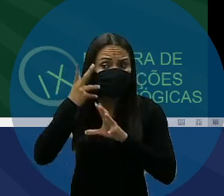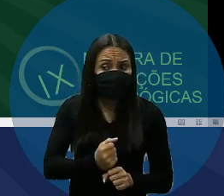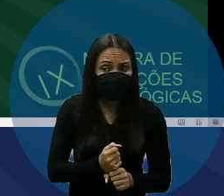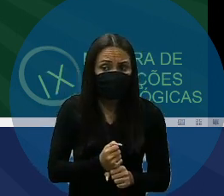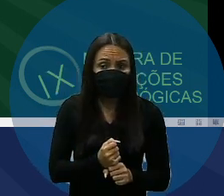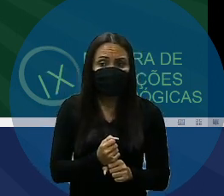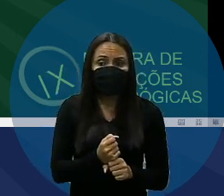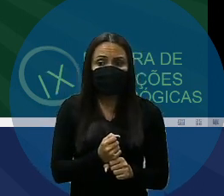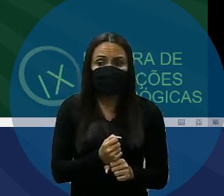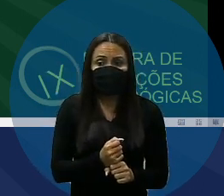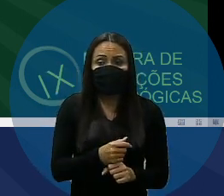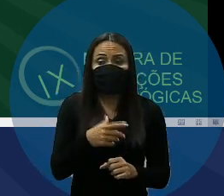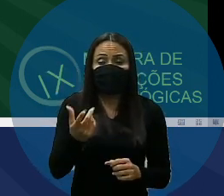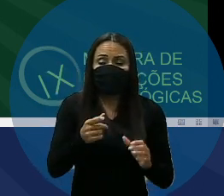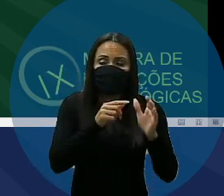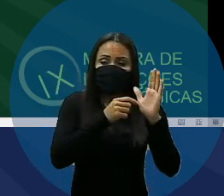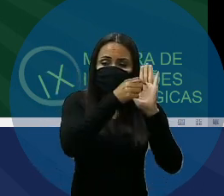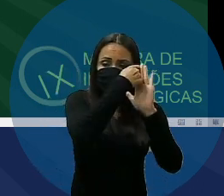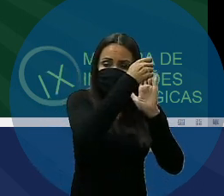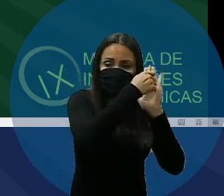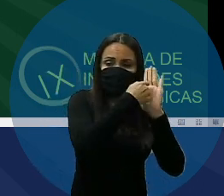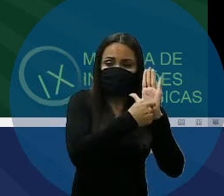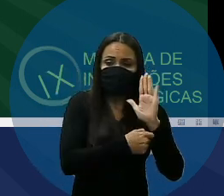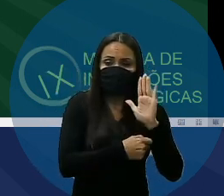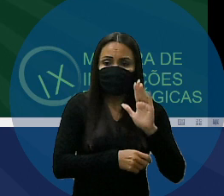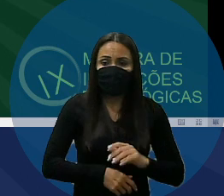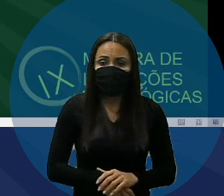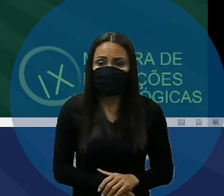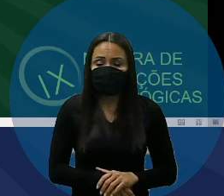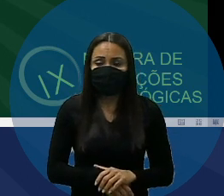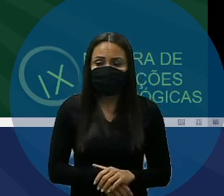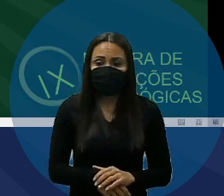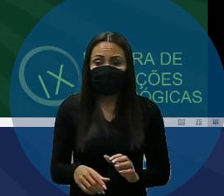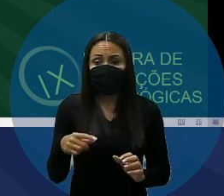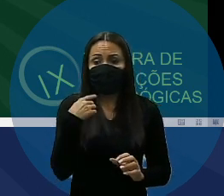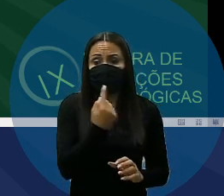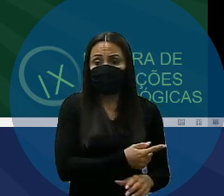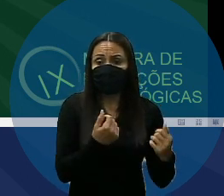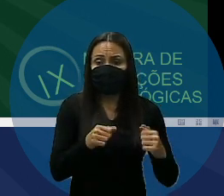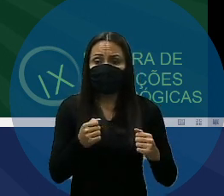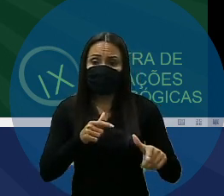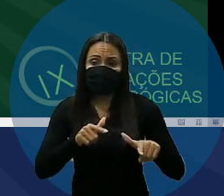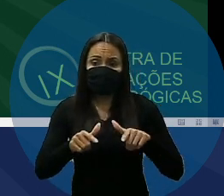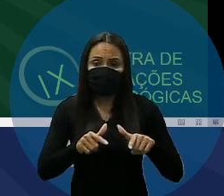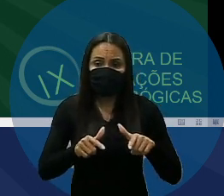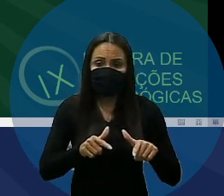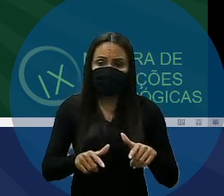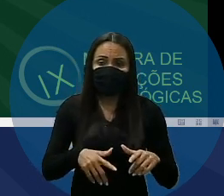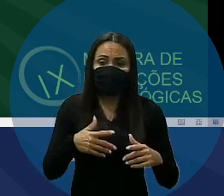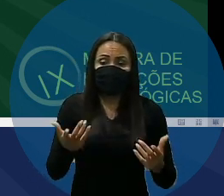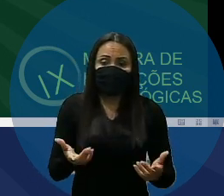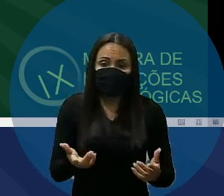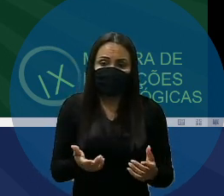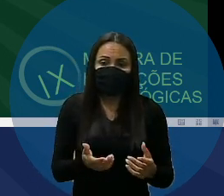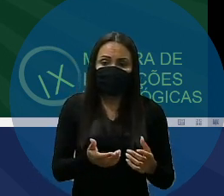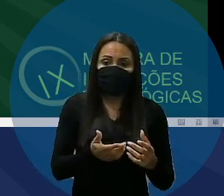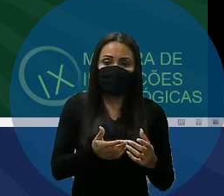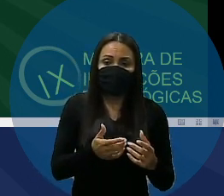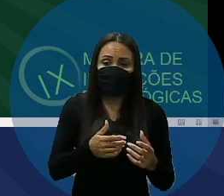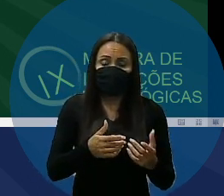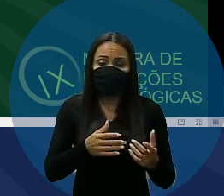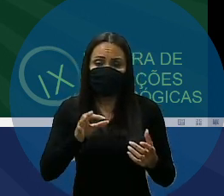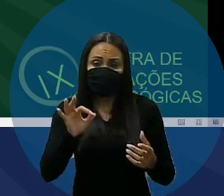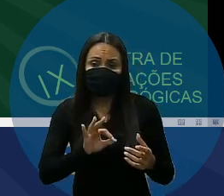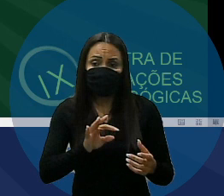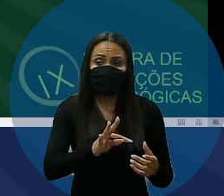dos descritores prévios. Então, a gente teve que trabalhar com eles razões trigonométricas, seno, cosseno, tangente,